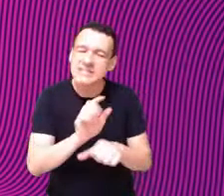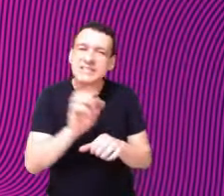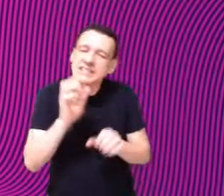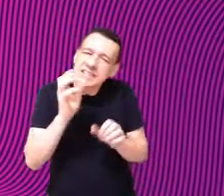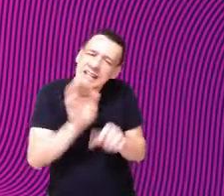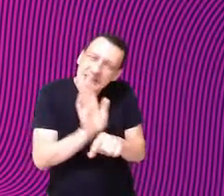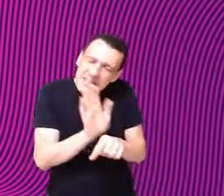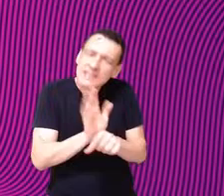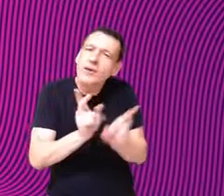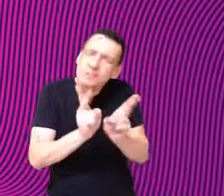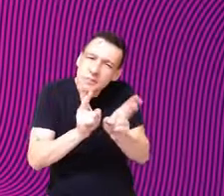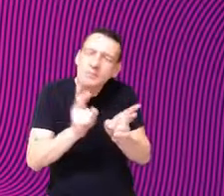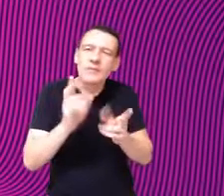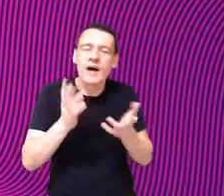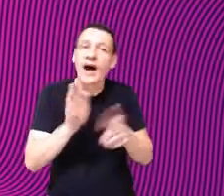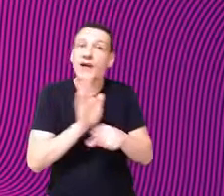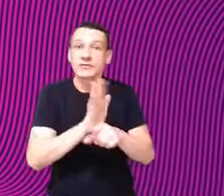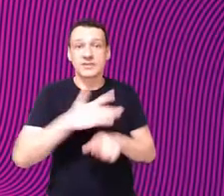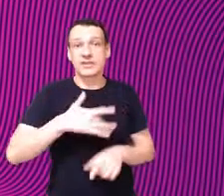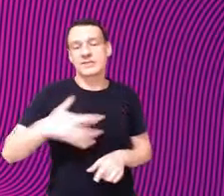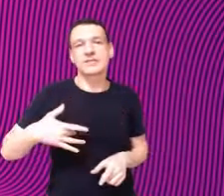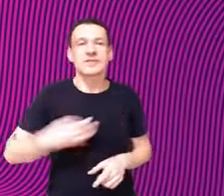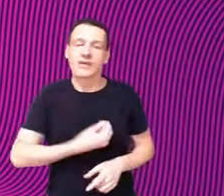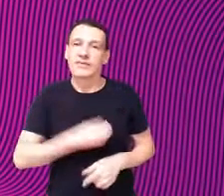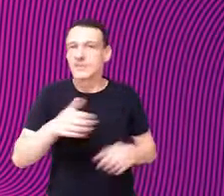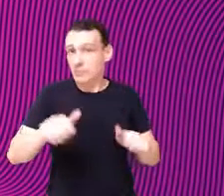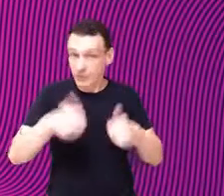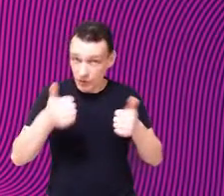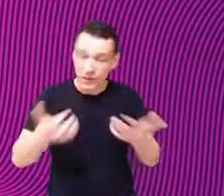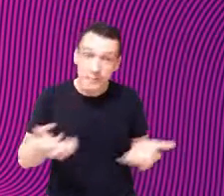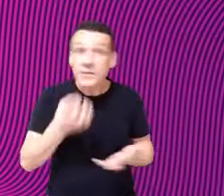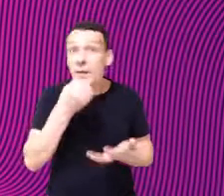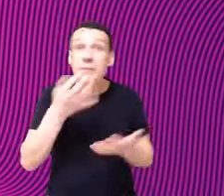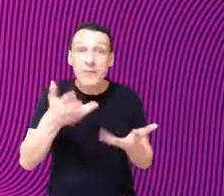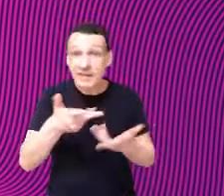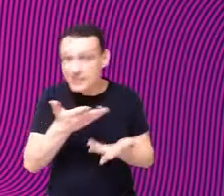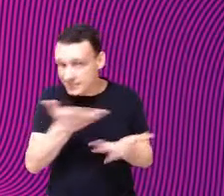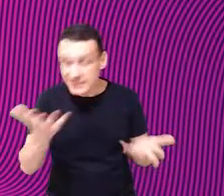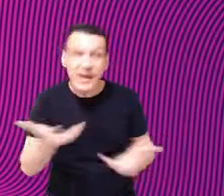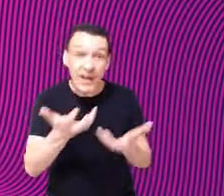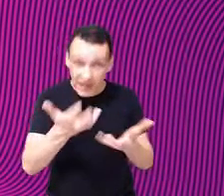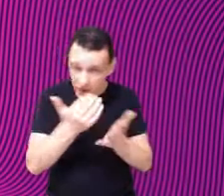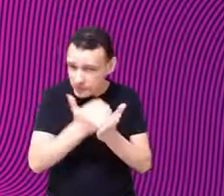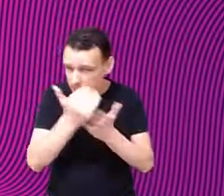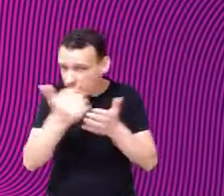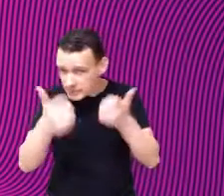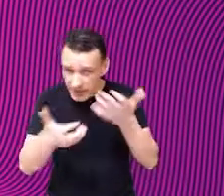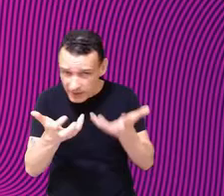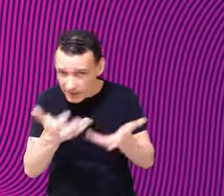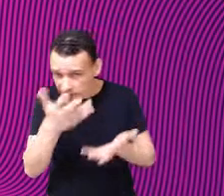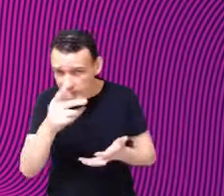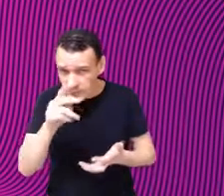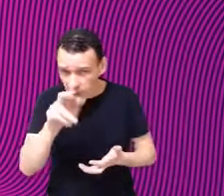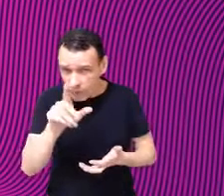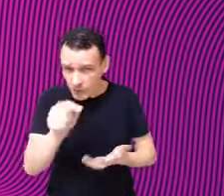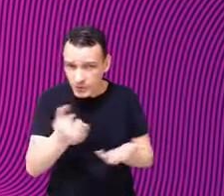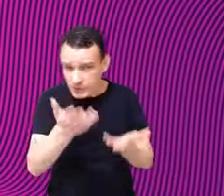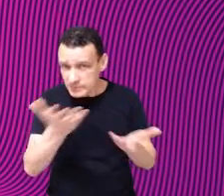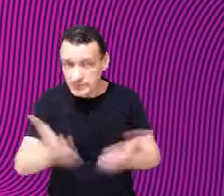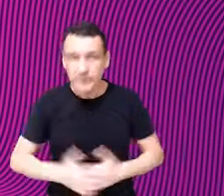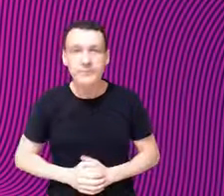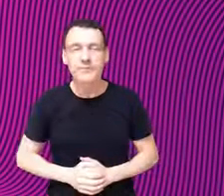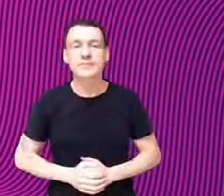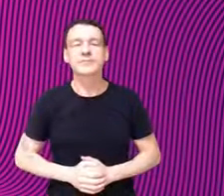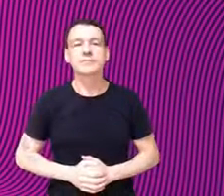pacientes. Dr. Paulo, boas-vindas. Gostaria de dar algumas palavras, Paulo. Muito obrigado,